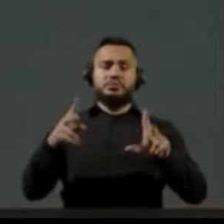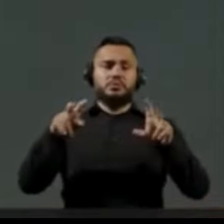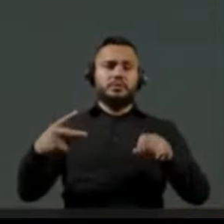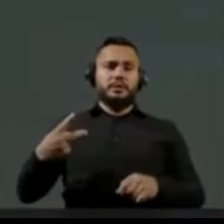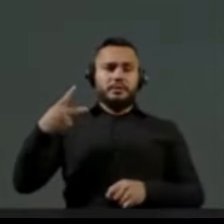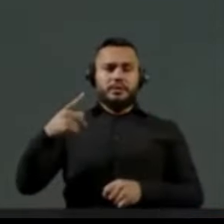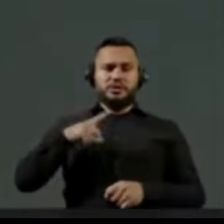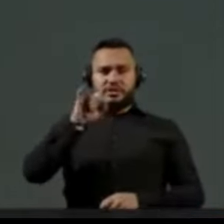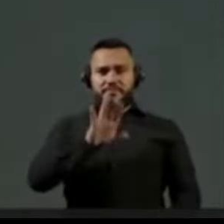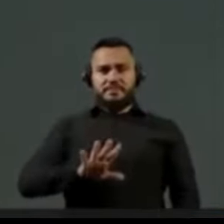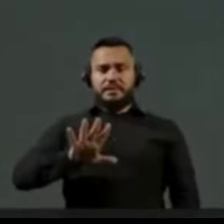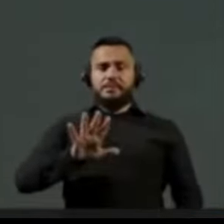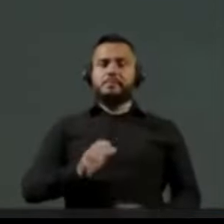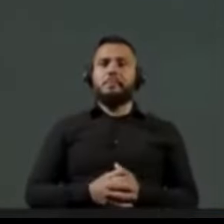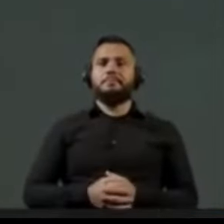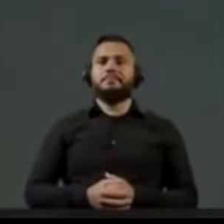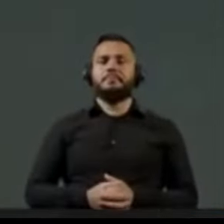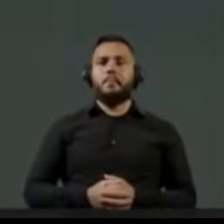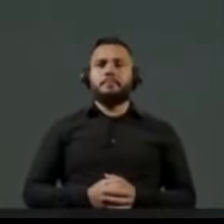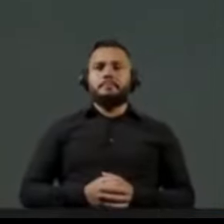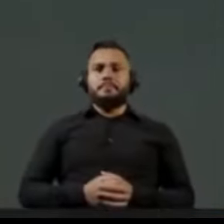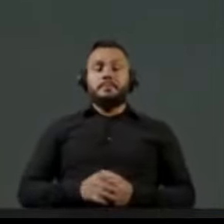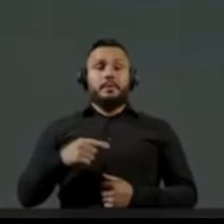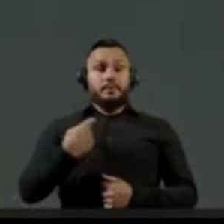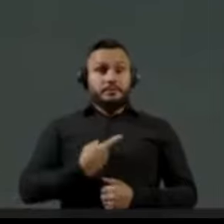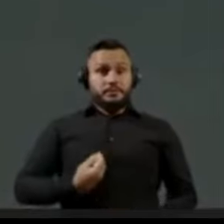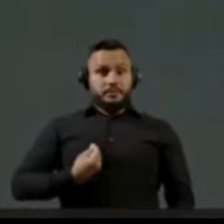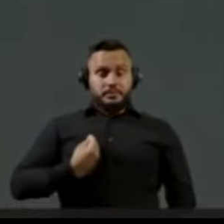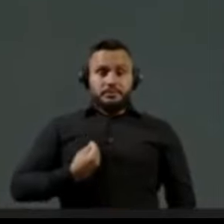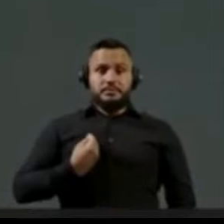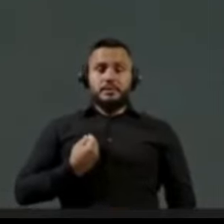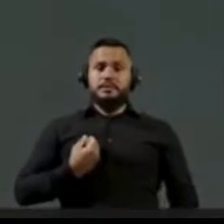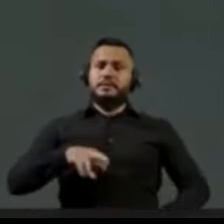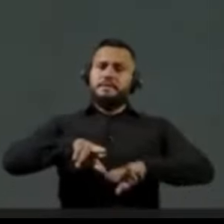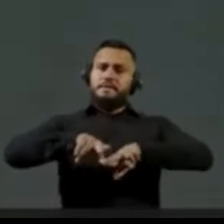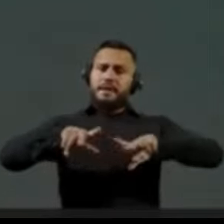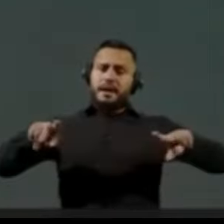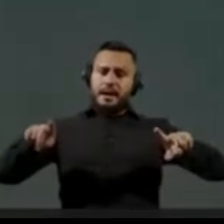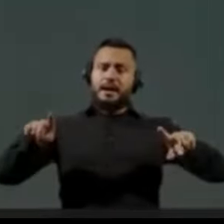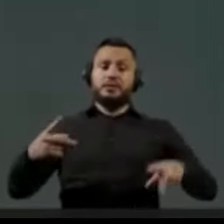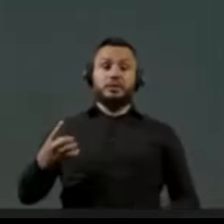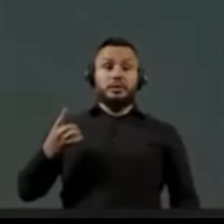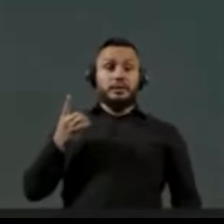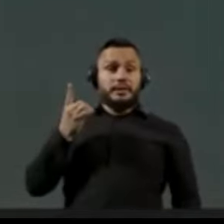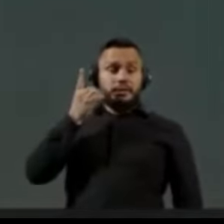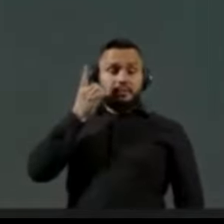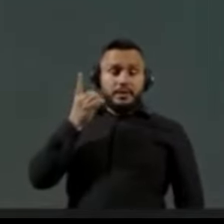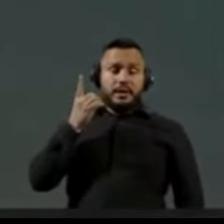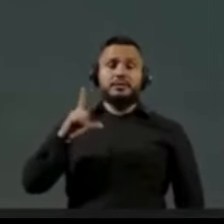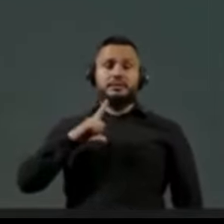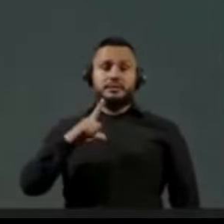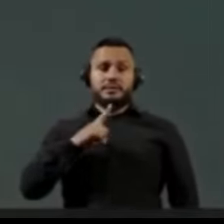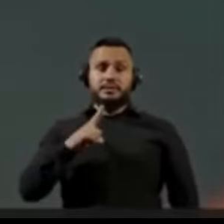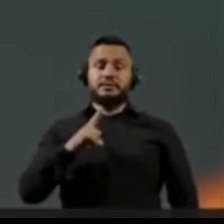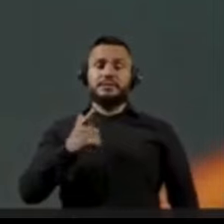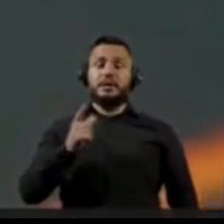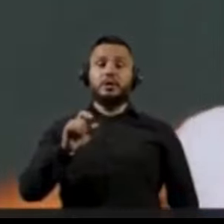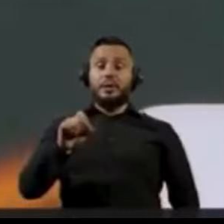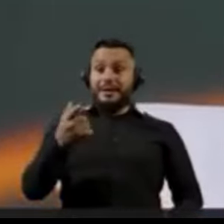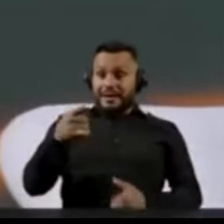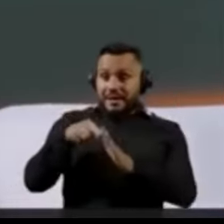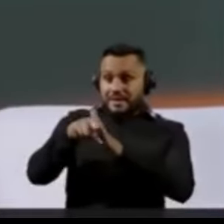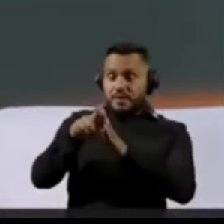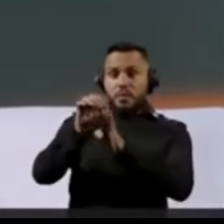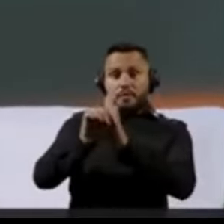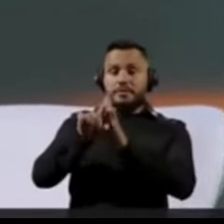tinha imagens e tudo mais. Nós estamos vivendo um momento, então, em que vários deputados que têm imunidade, que querem exercer o seu ofício de fiscalizar o governo,